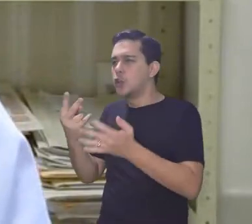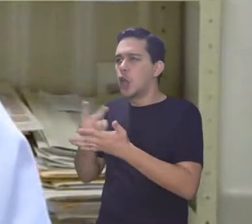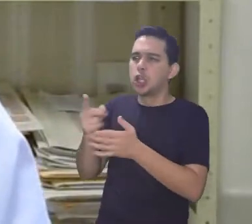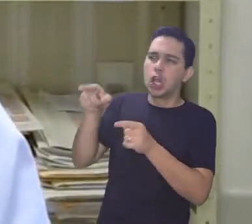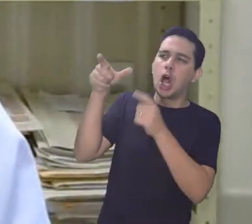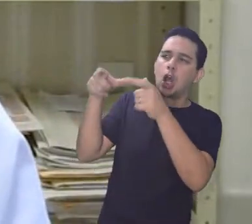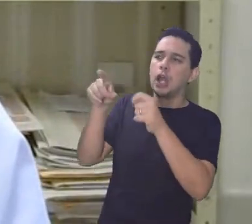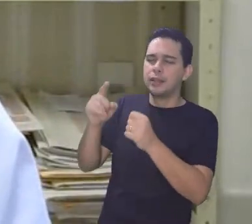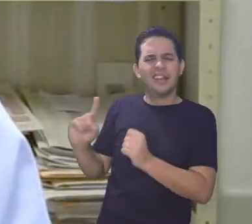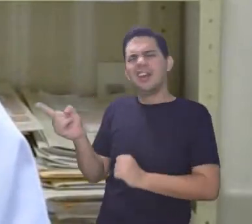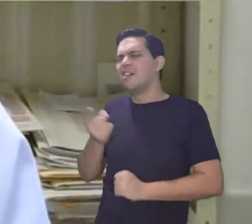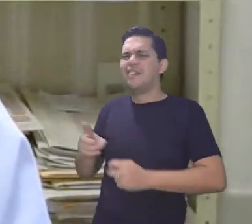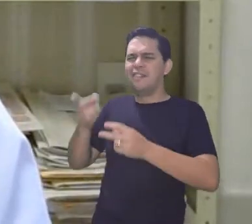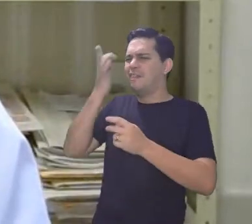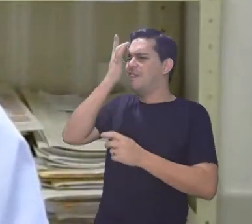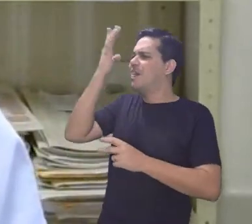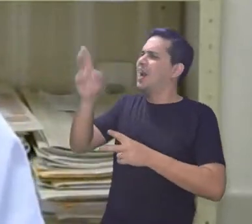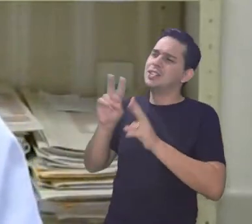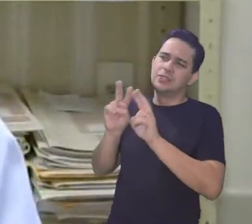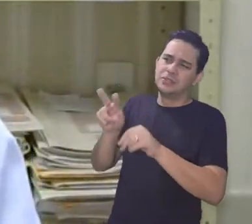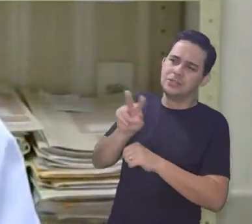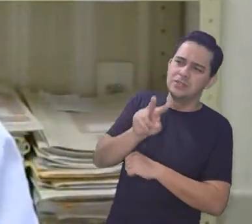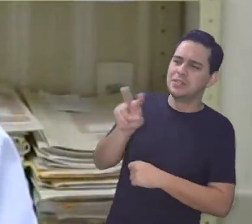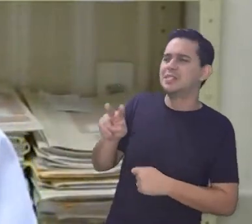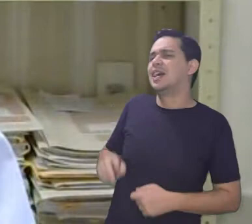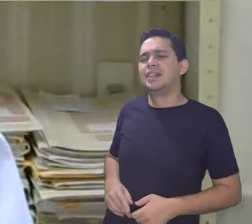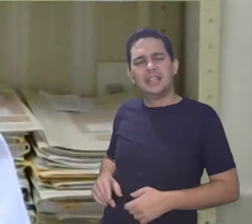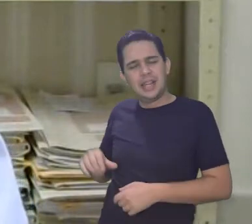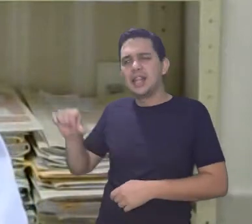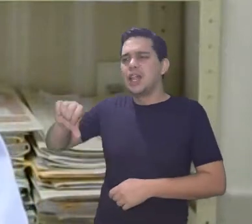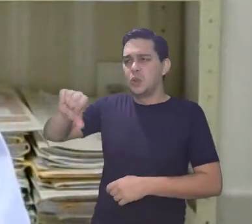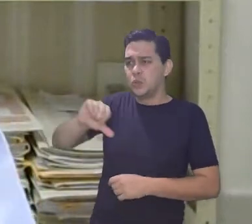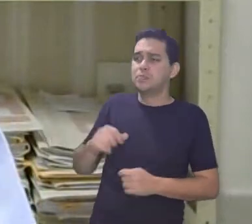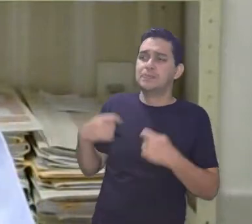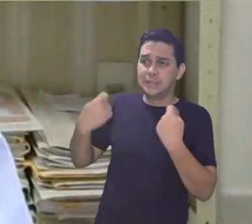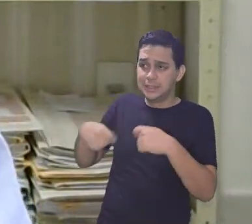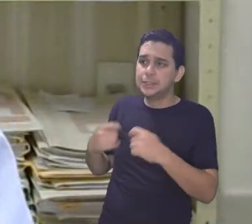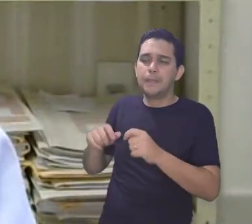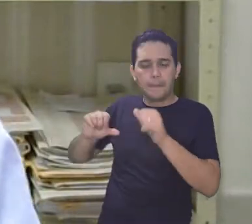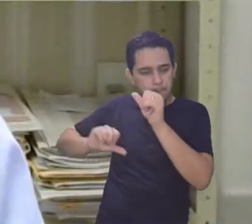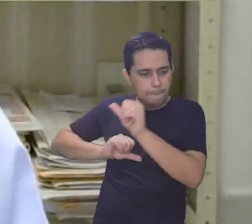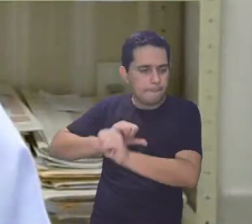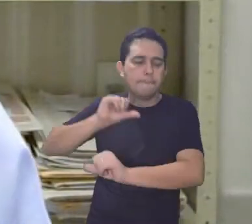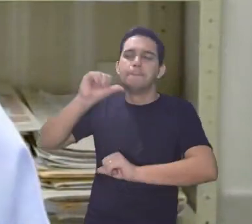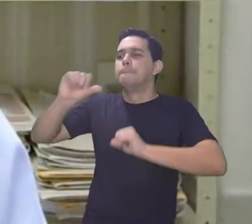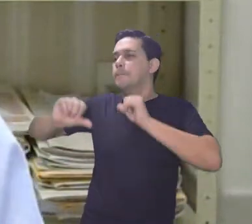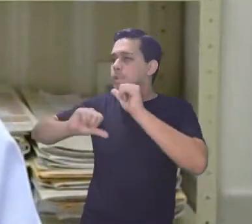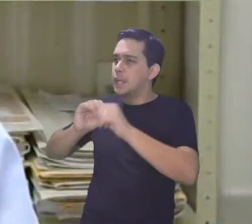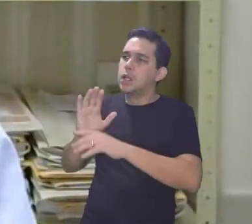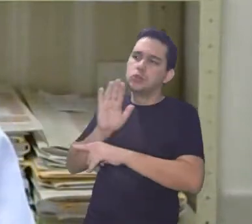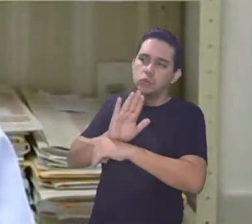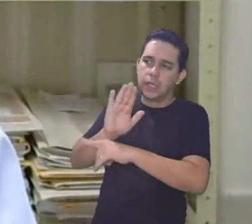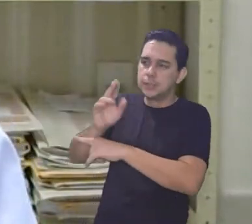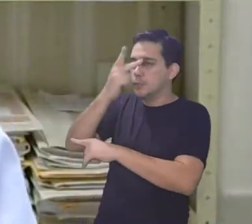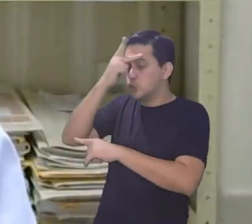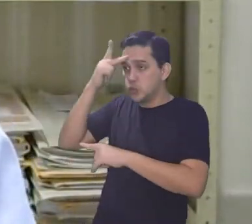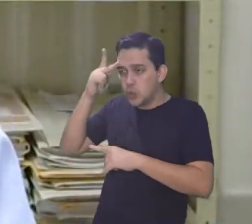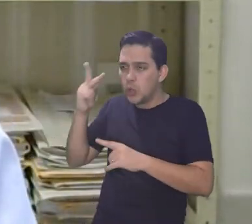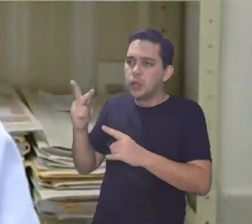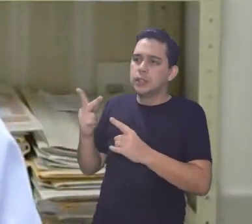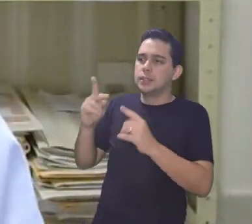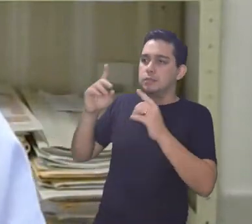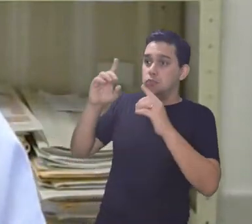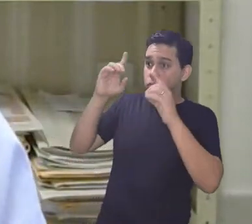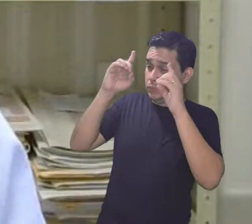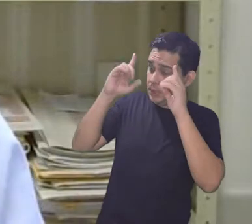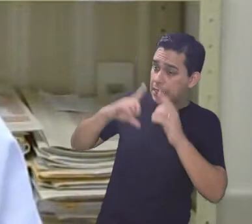que, havendo várias pessoas para serem atendidas, elas vão esperar muito e não haverá nenhum atendimento diferenciado, como seria de se